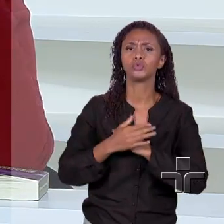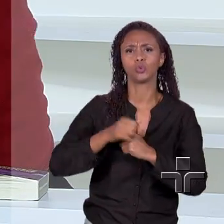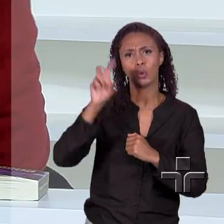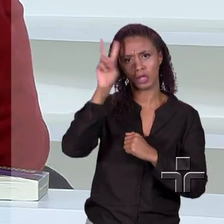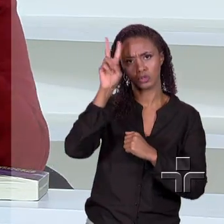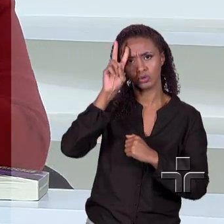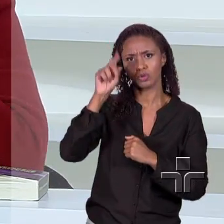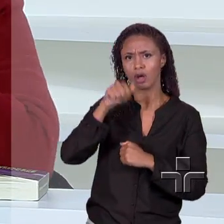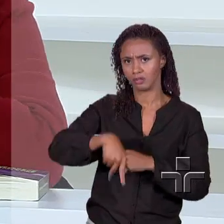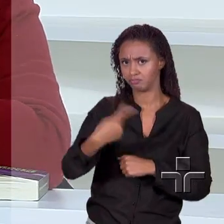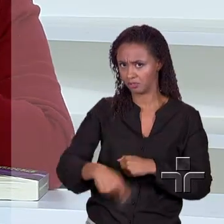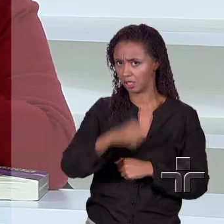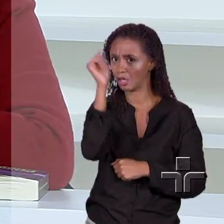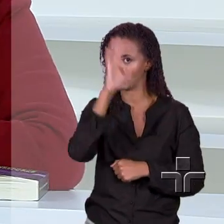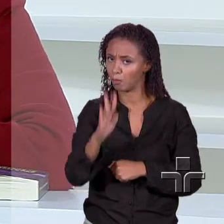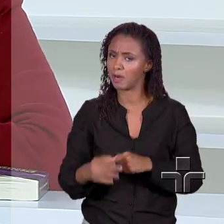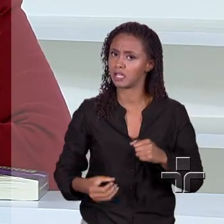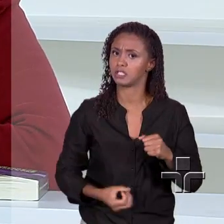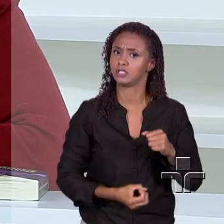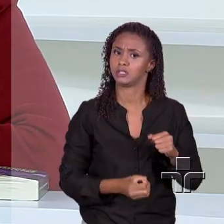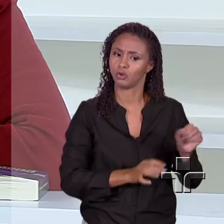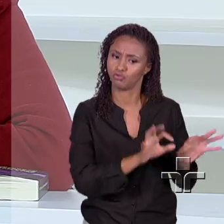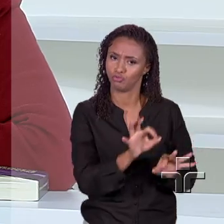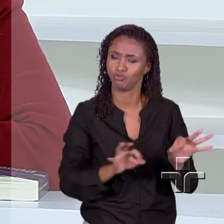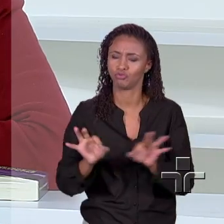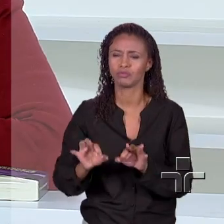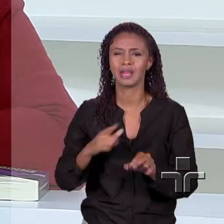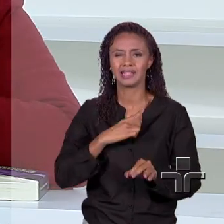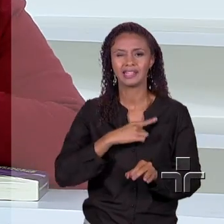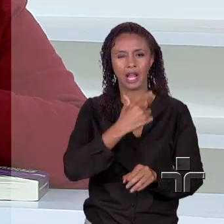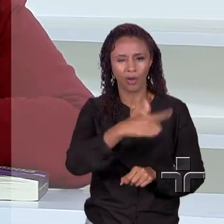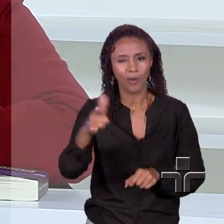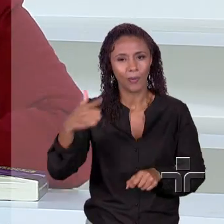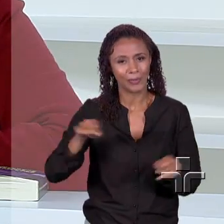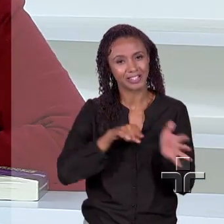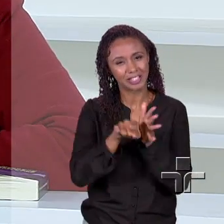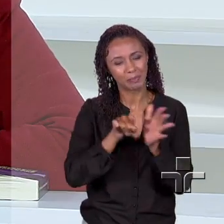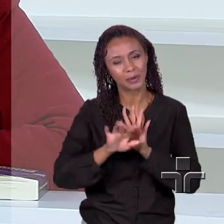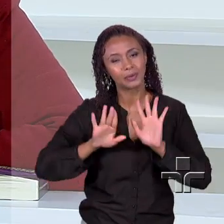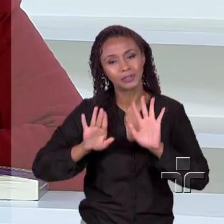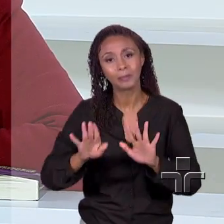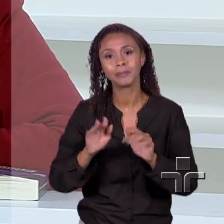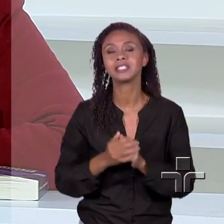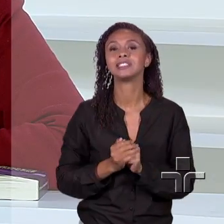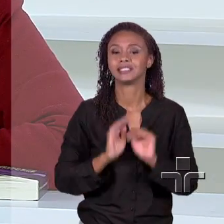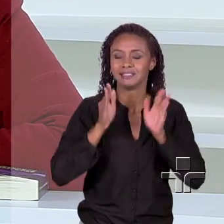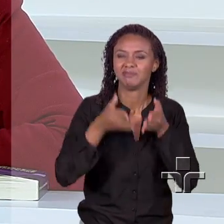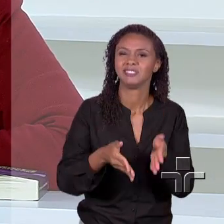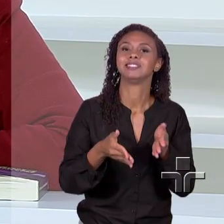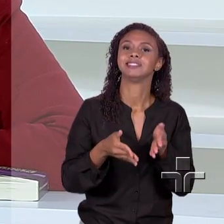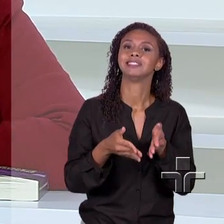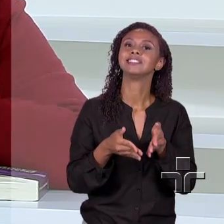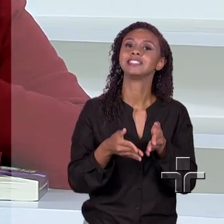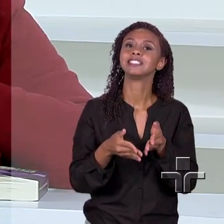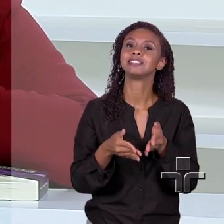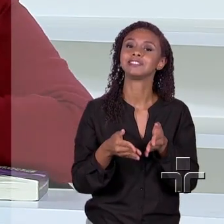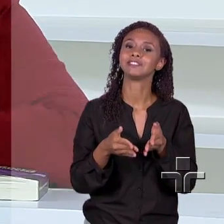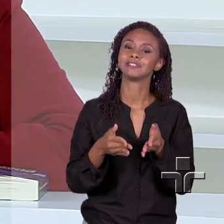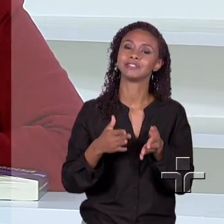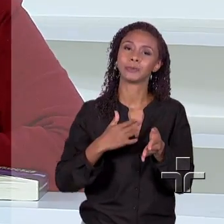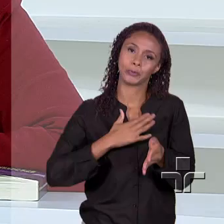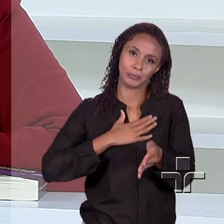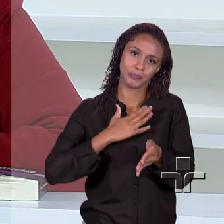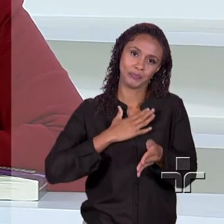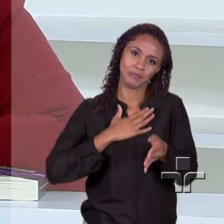Brasil. A minha pergunta para você, eu tenho outras depois, na área que é mais específica da minha intervenção, que